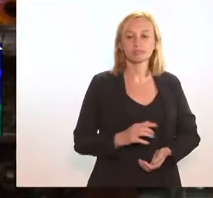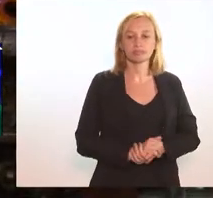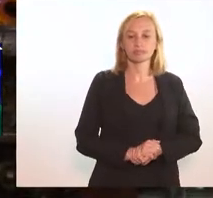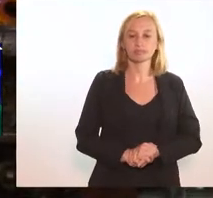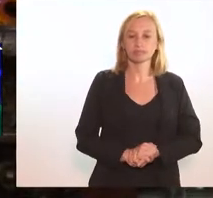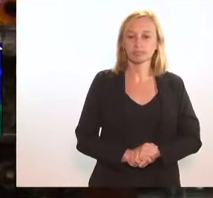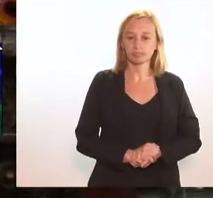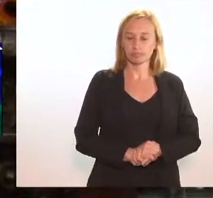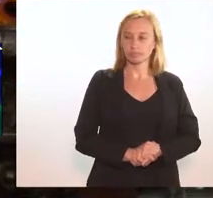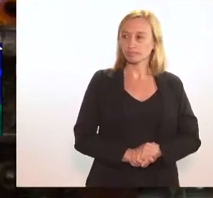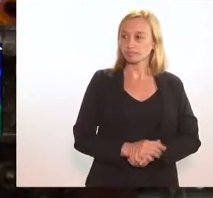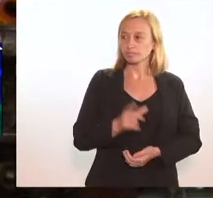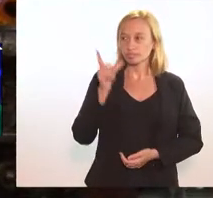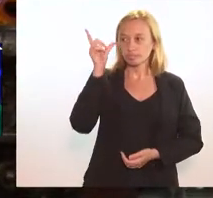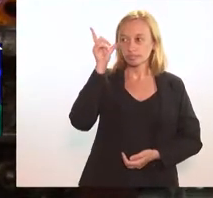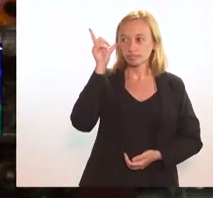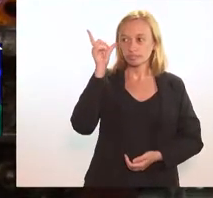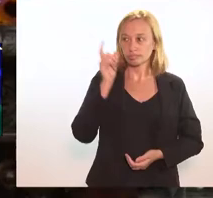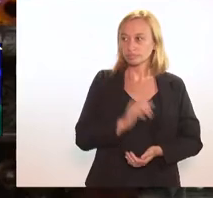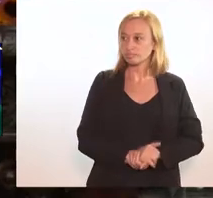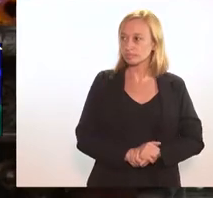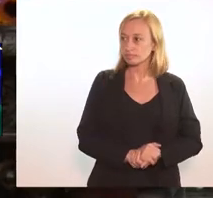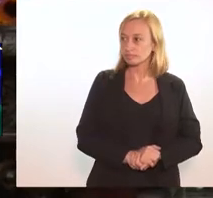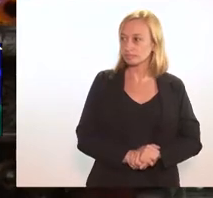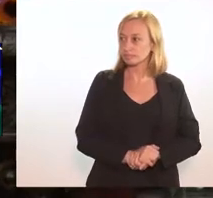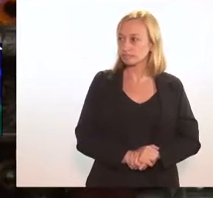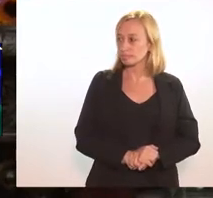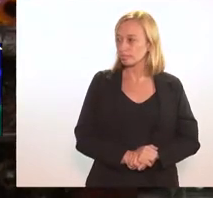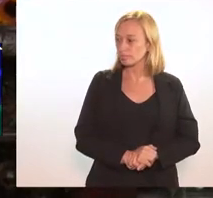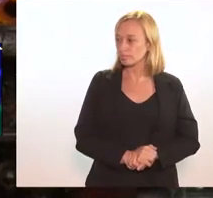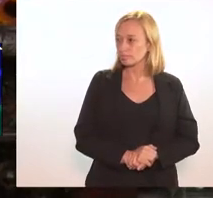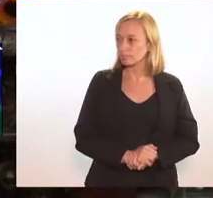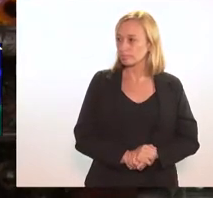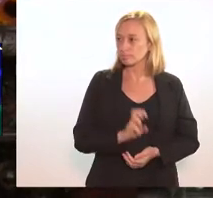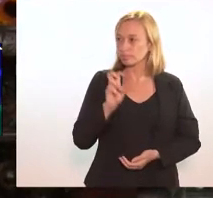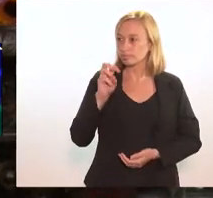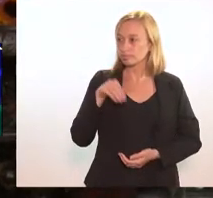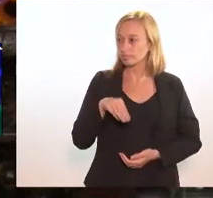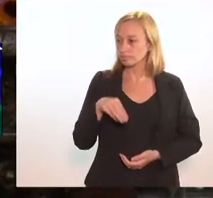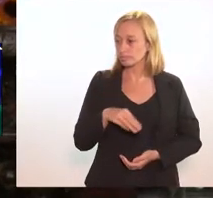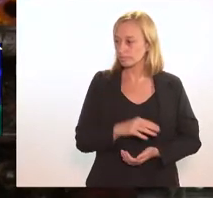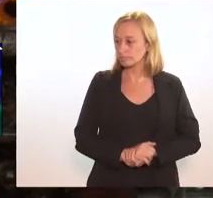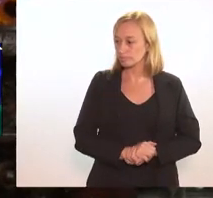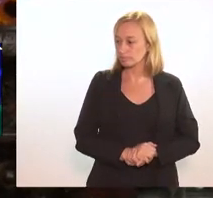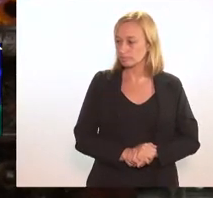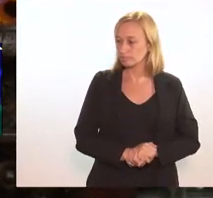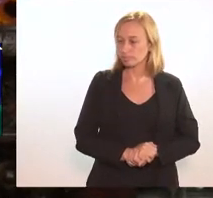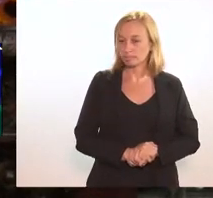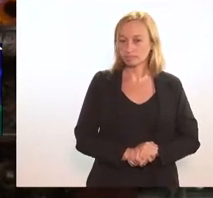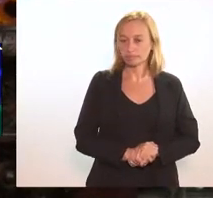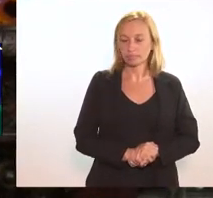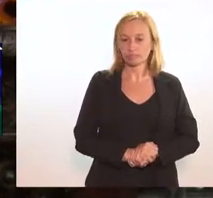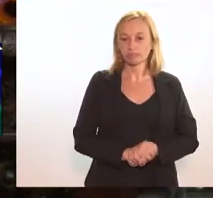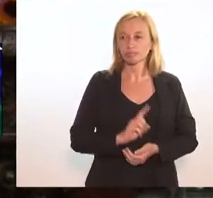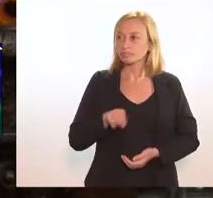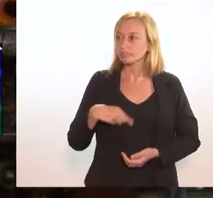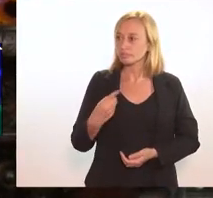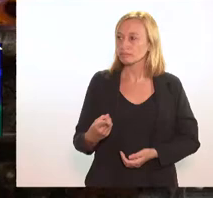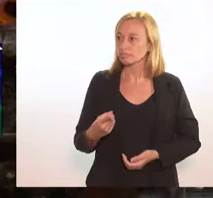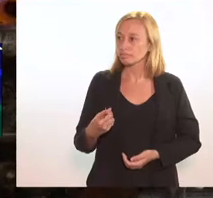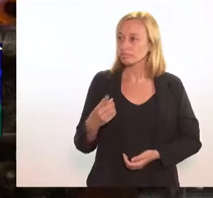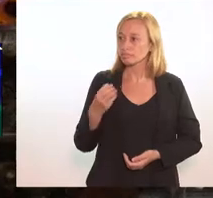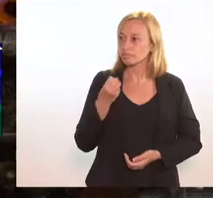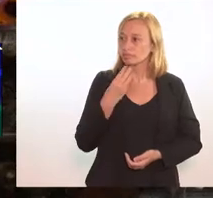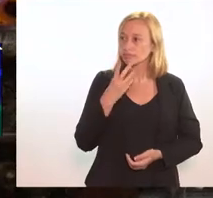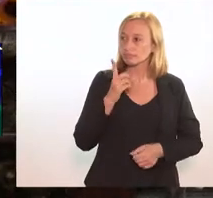é a nobre deputada Lucinha. Vossa Excelência dispõe de 5 minutos. E logo em seguida, o nobre deputado Bom Tempo.